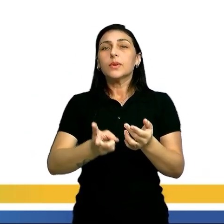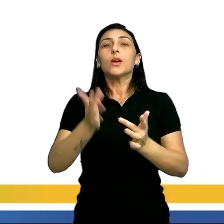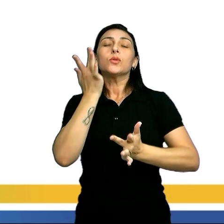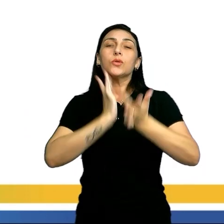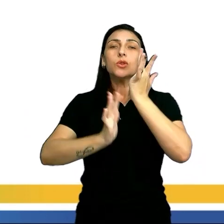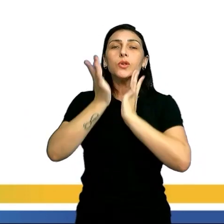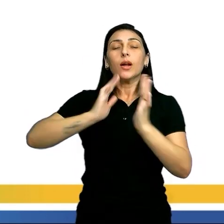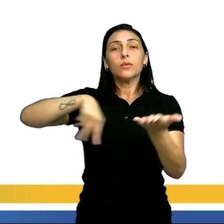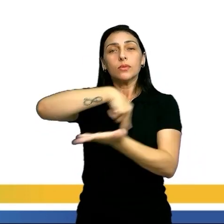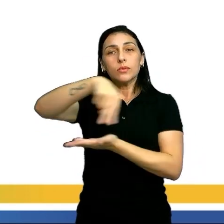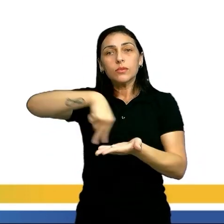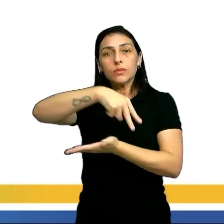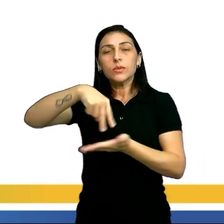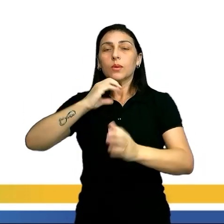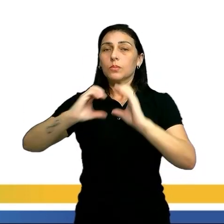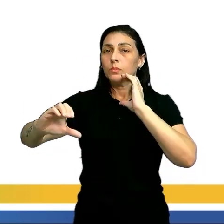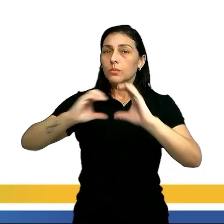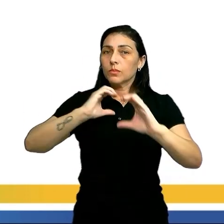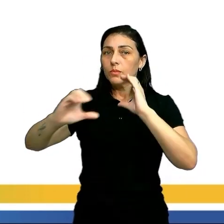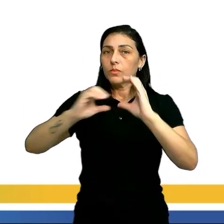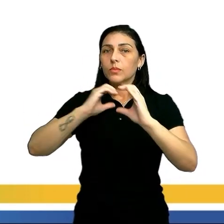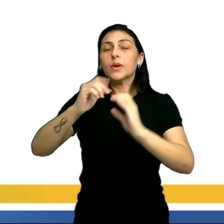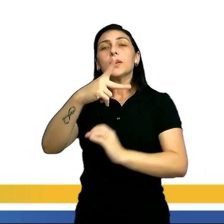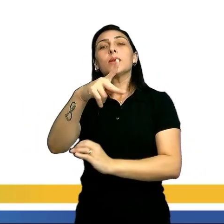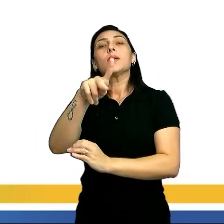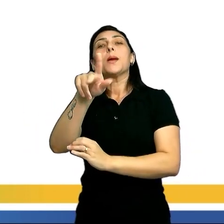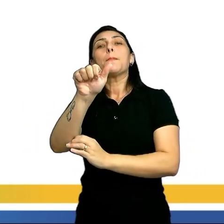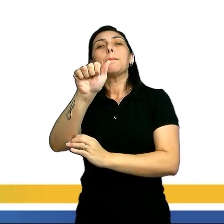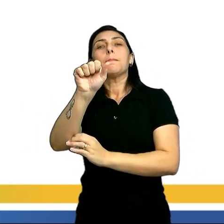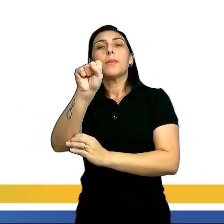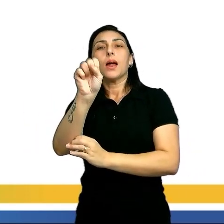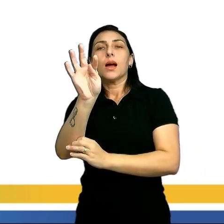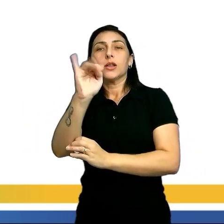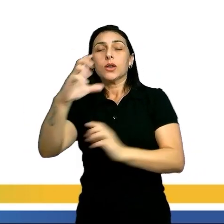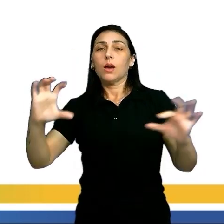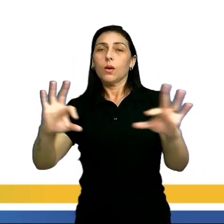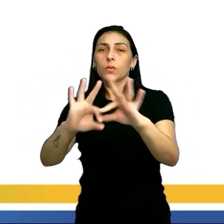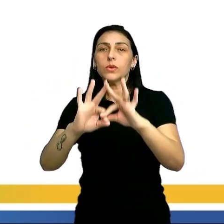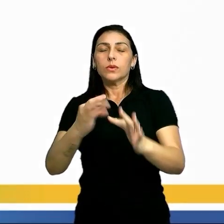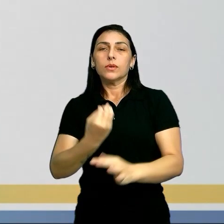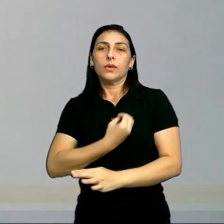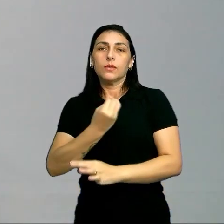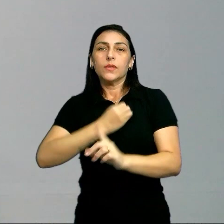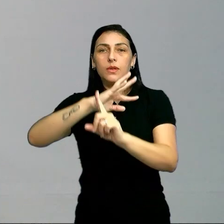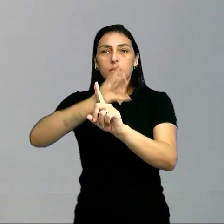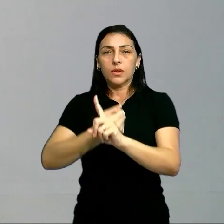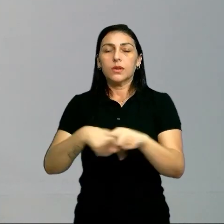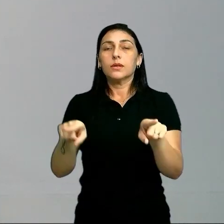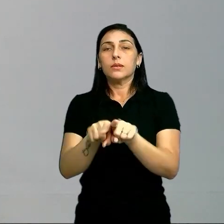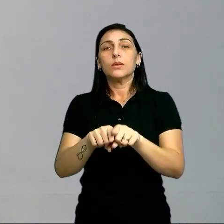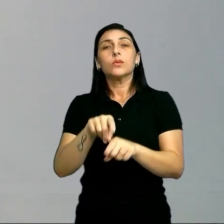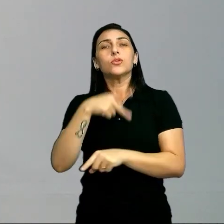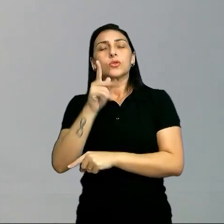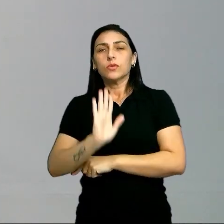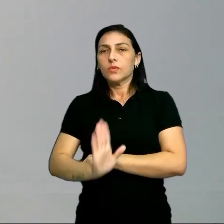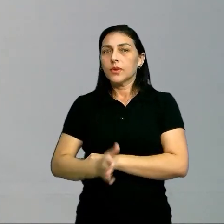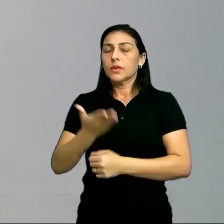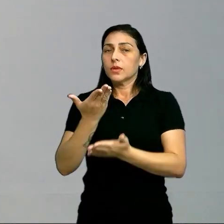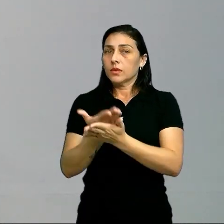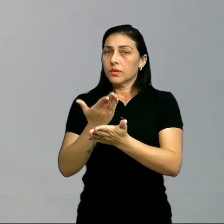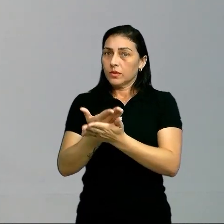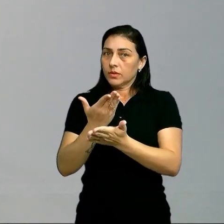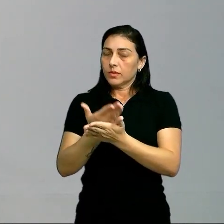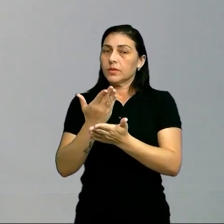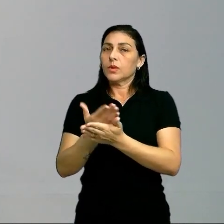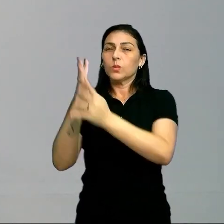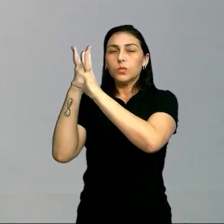teatro, dança, música e plástica, a união da vida e a arte. Como eu disse, as nossas aulas são